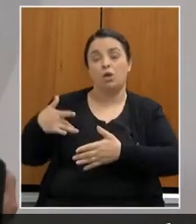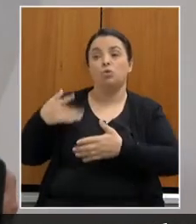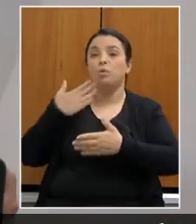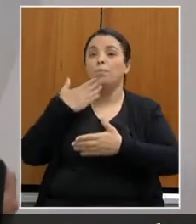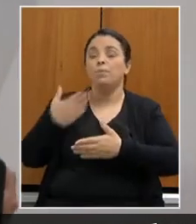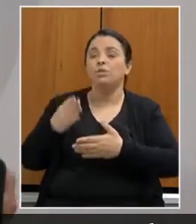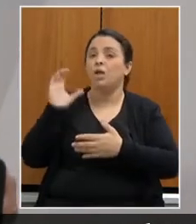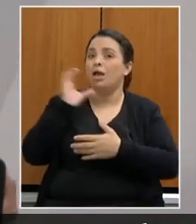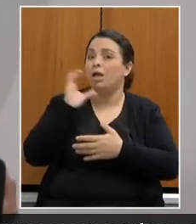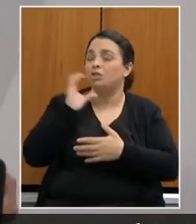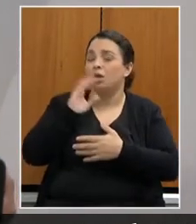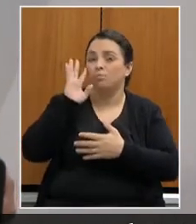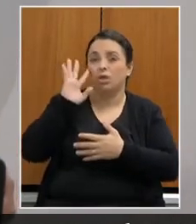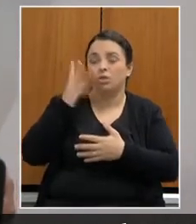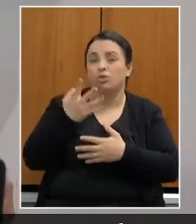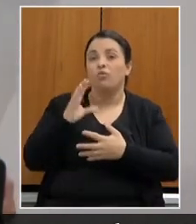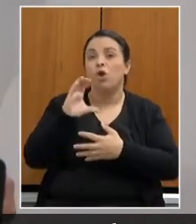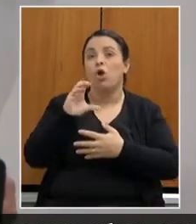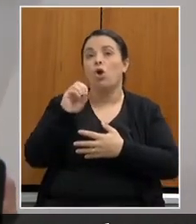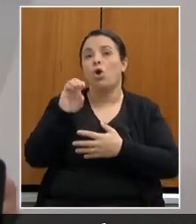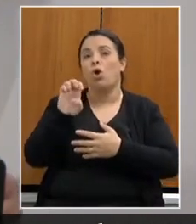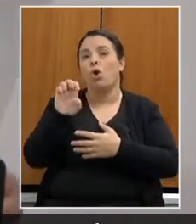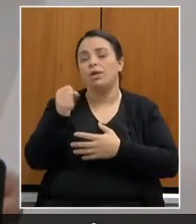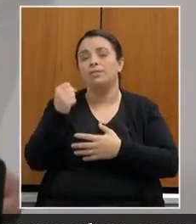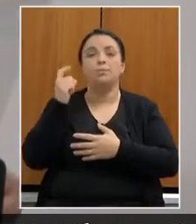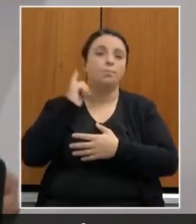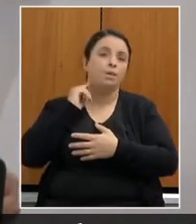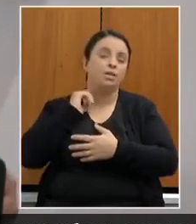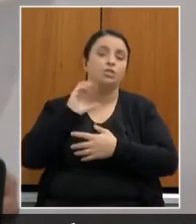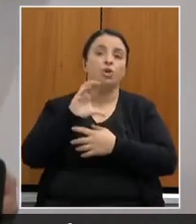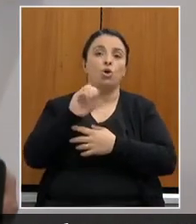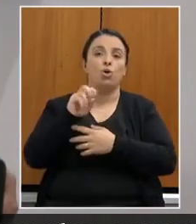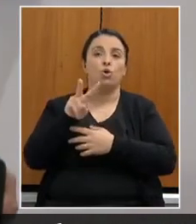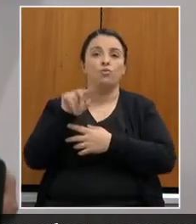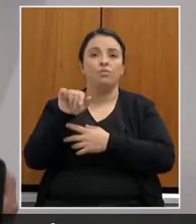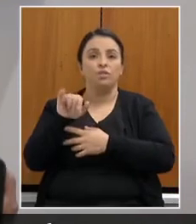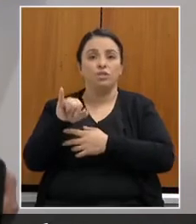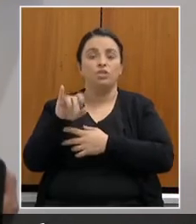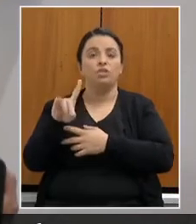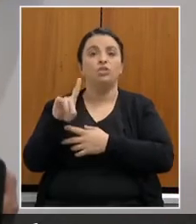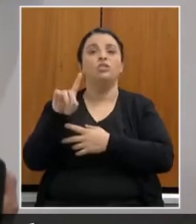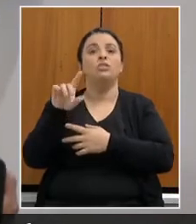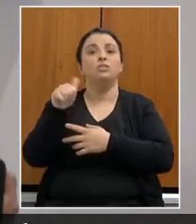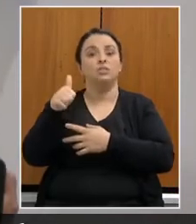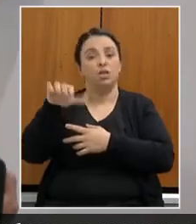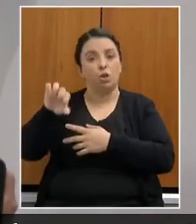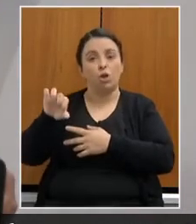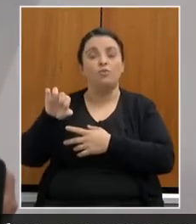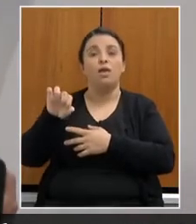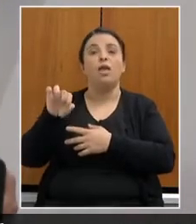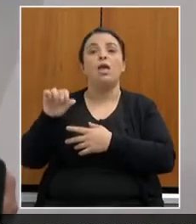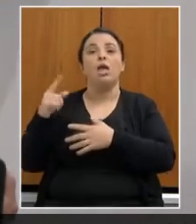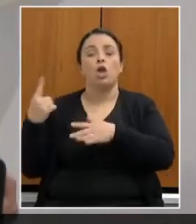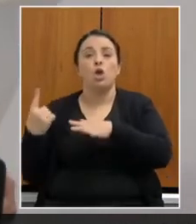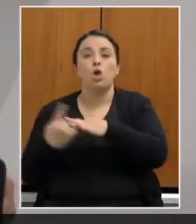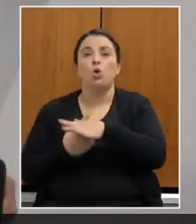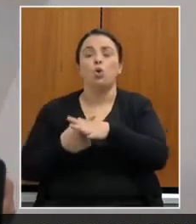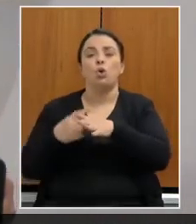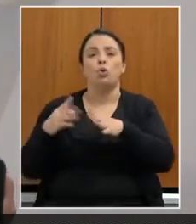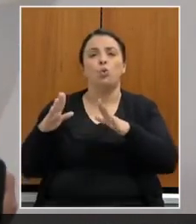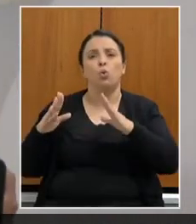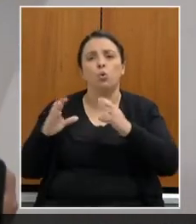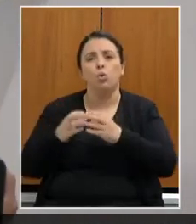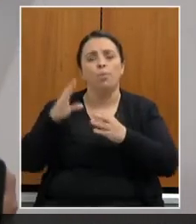no COES, Minas, Covid-19, a possibilidade de inclusão num grupo prioritário para vacinação contra Covid